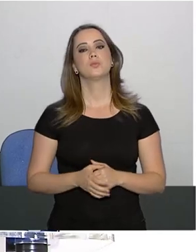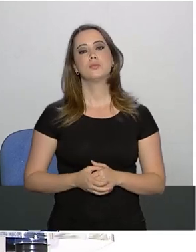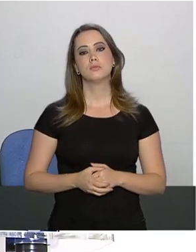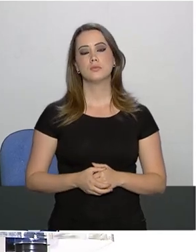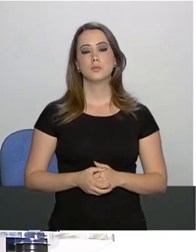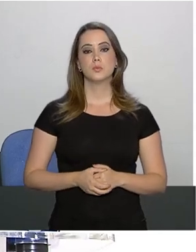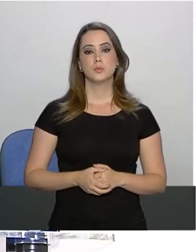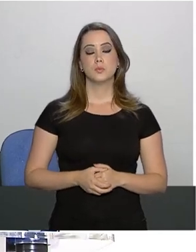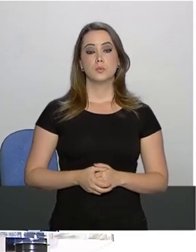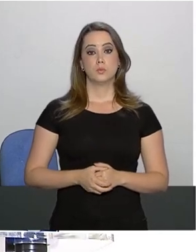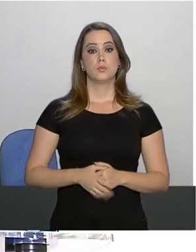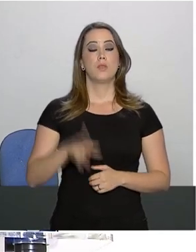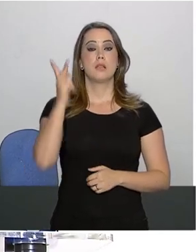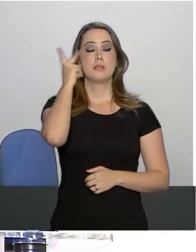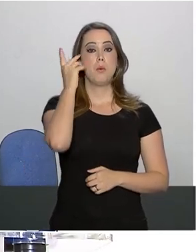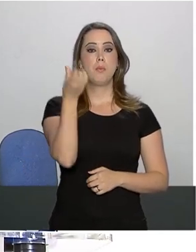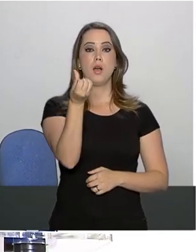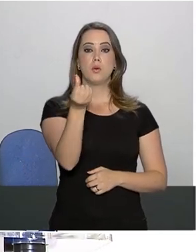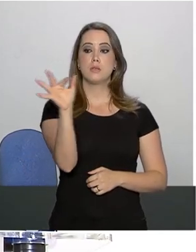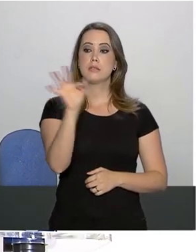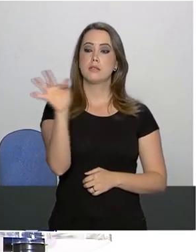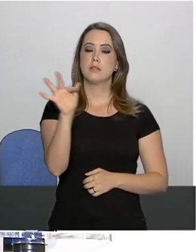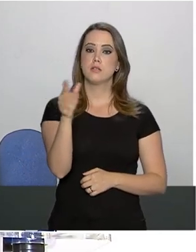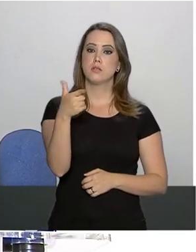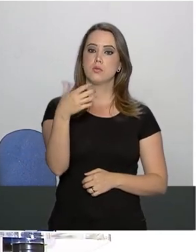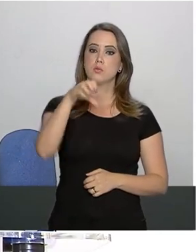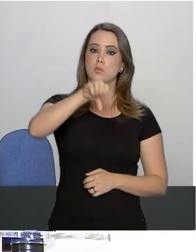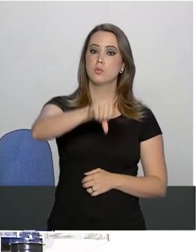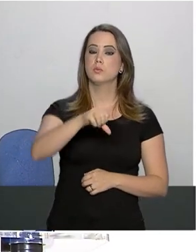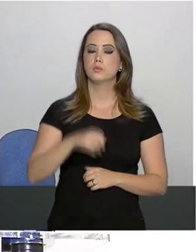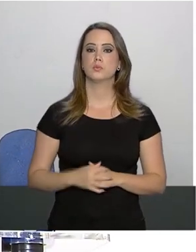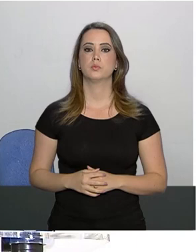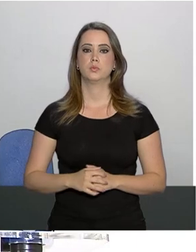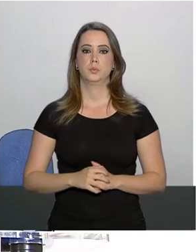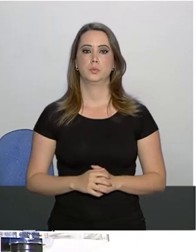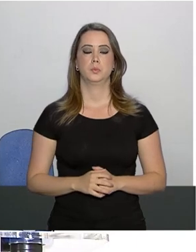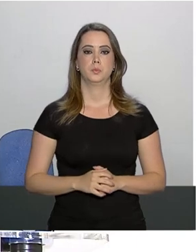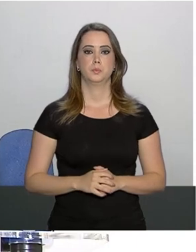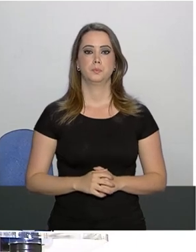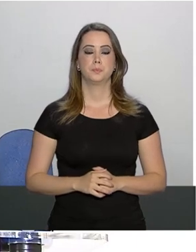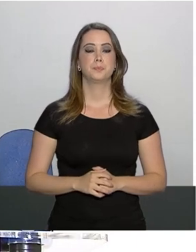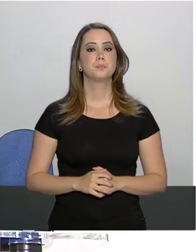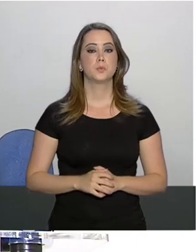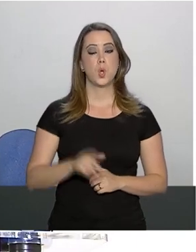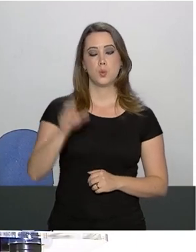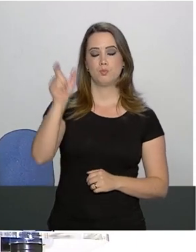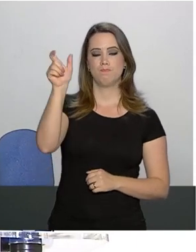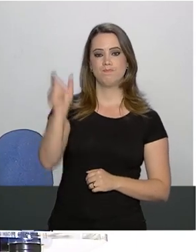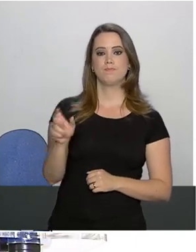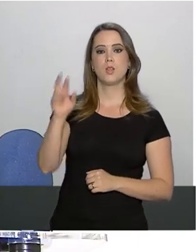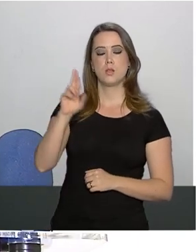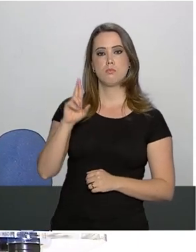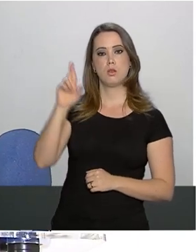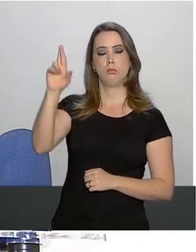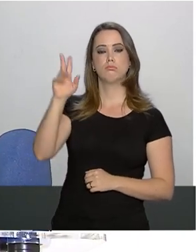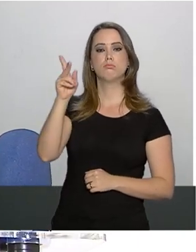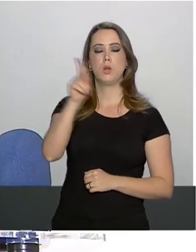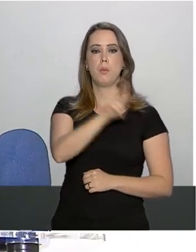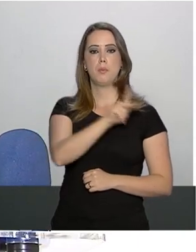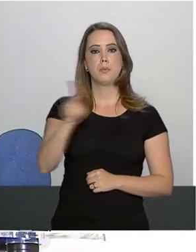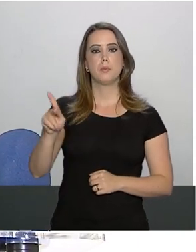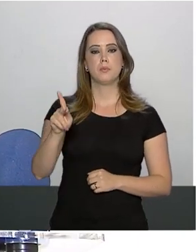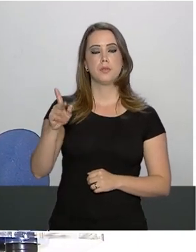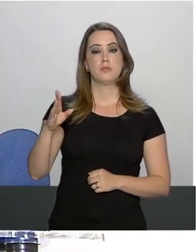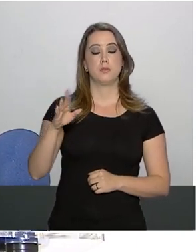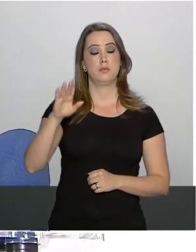São Paulo, 6 de fevereiro de 2019. O excelentíssimo presidente da República, Jair Bolsonaro,